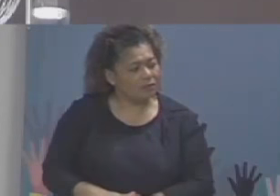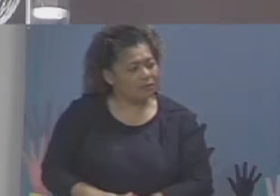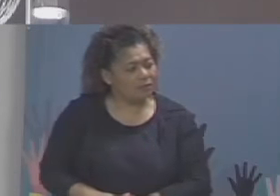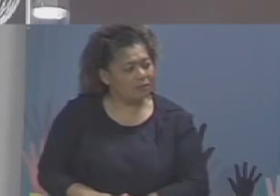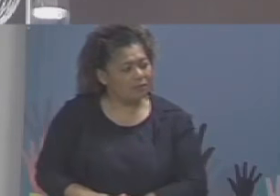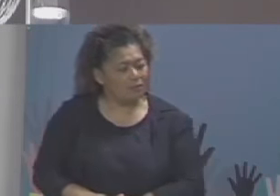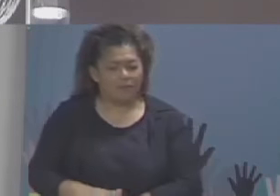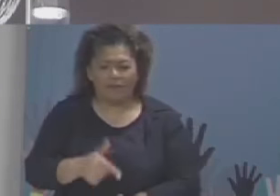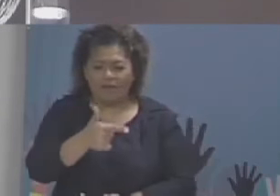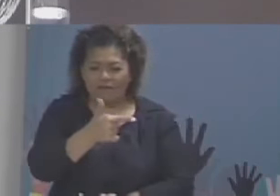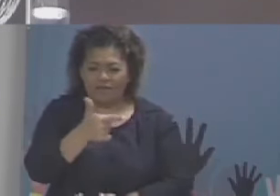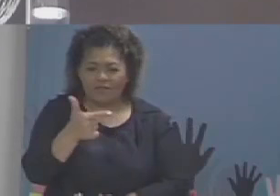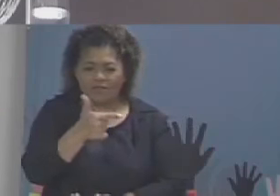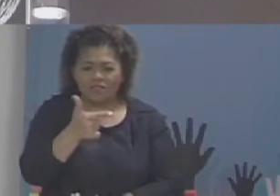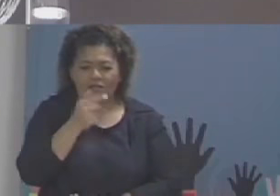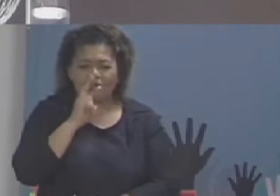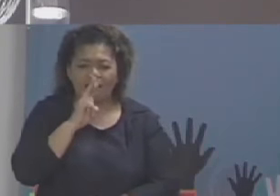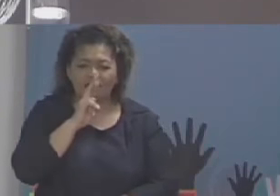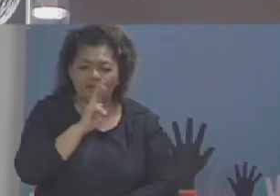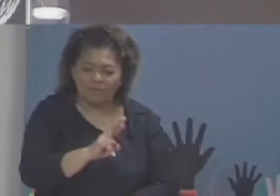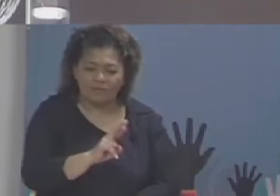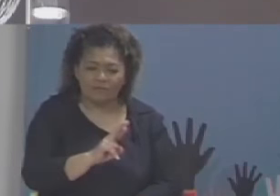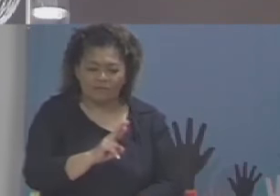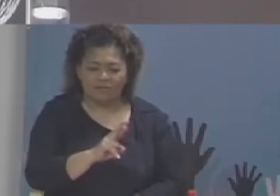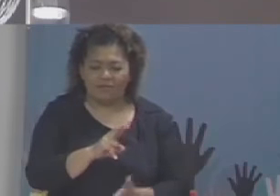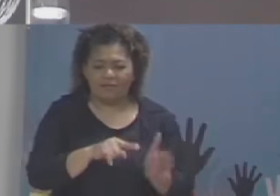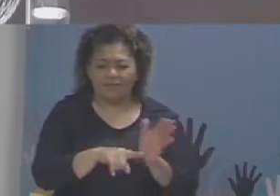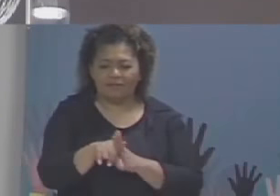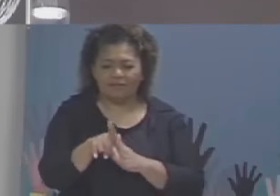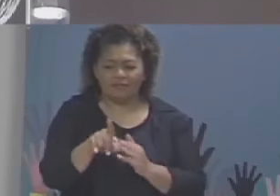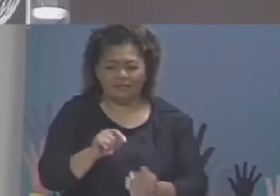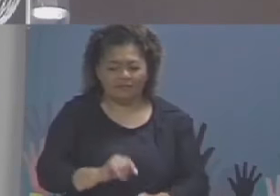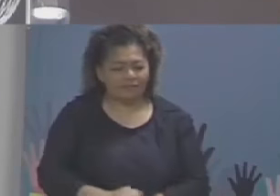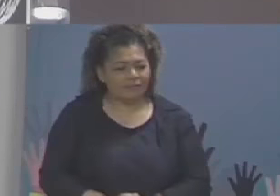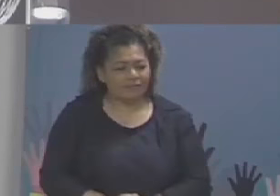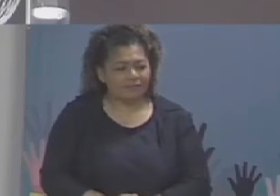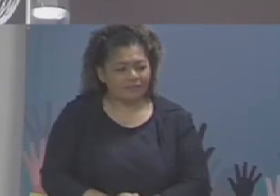Candidato da chapa 22 responde à próxima pergunta.